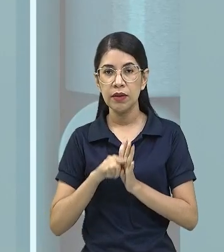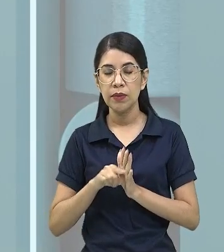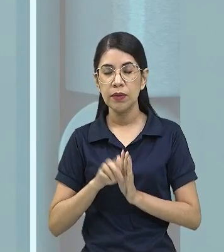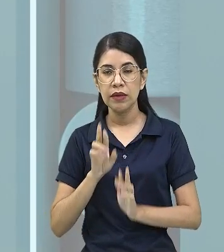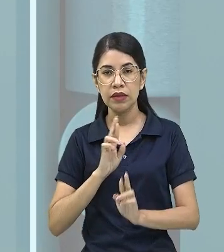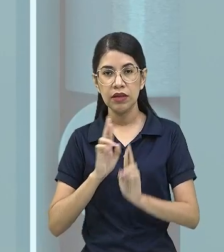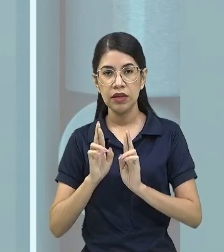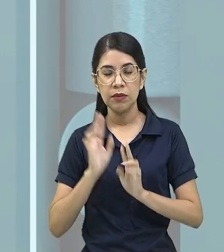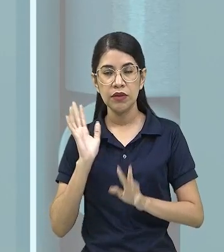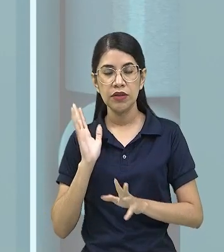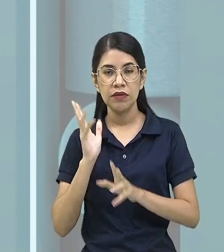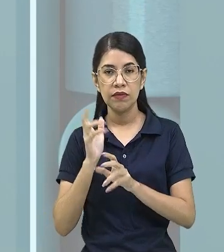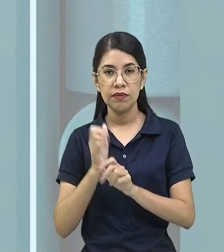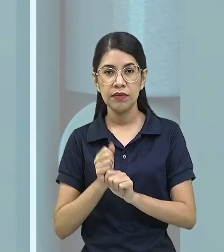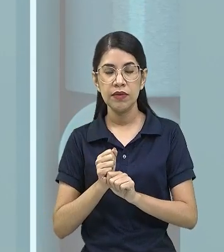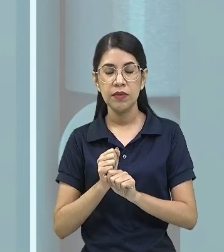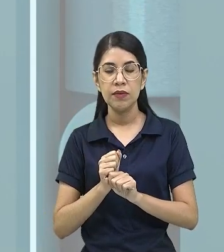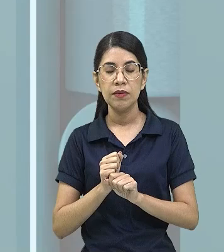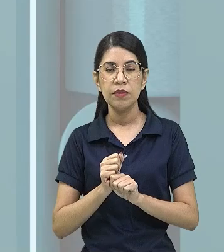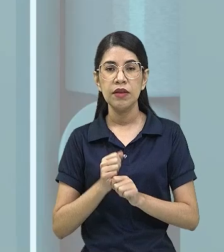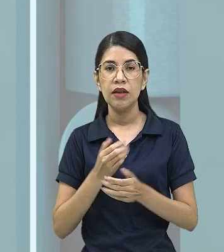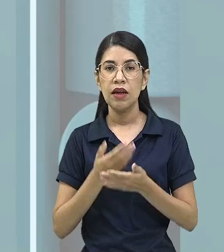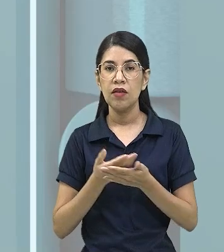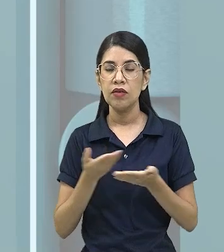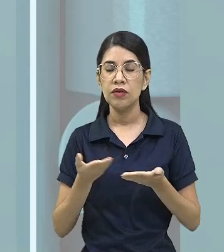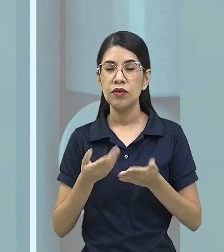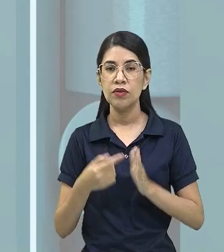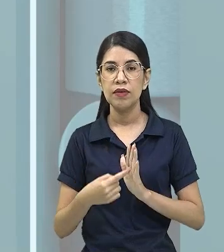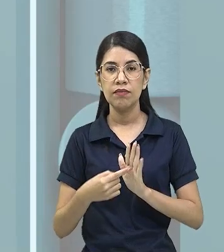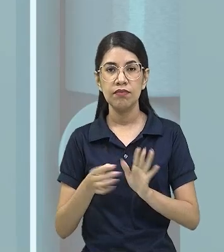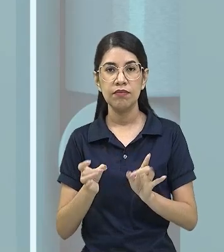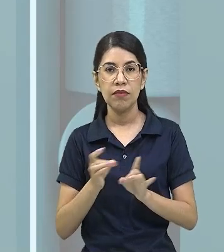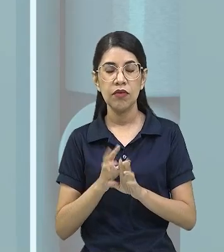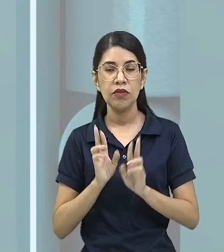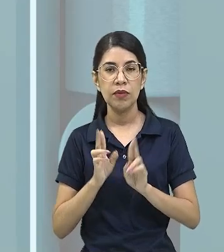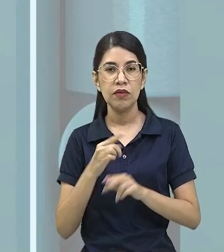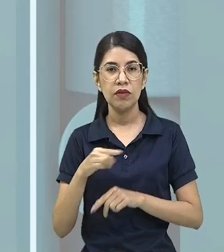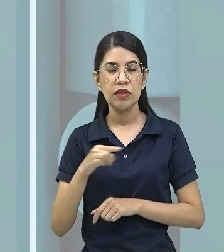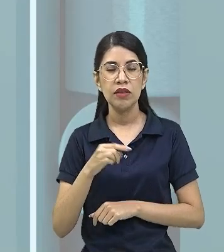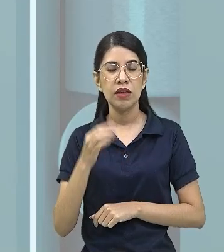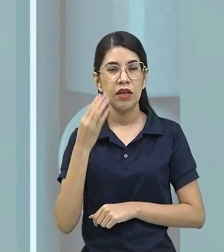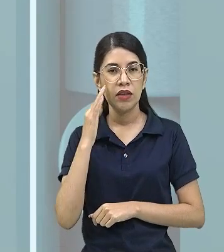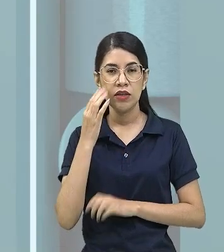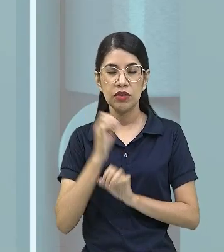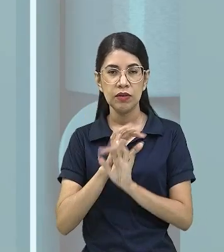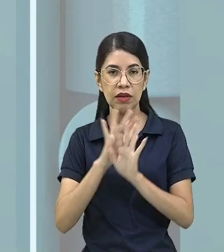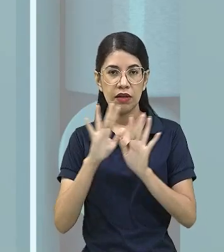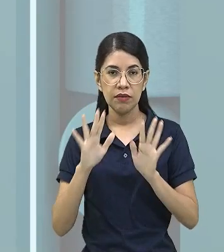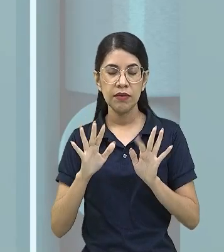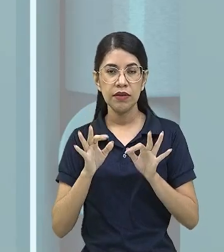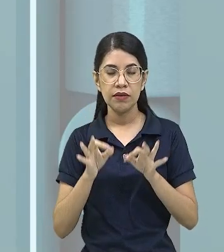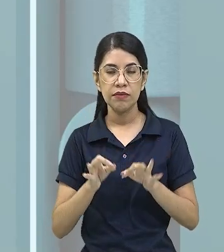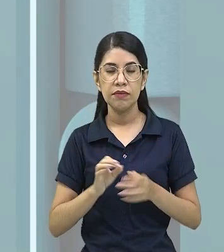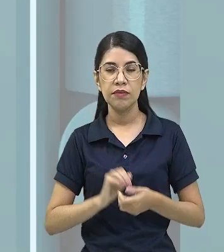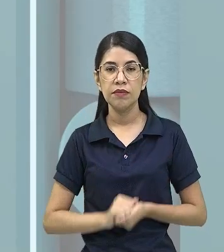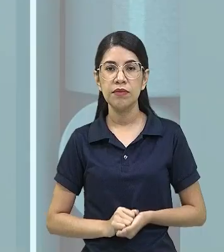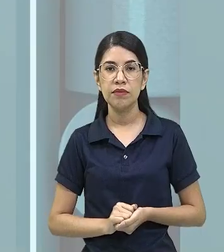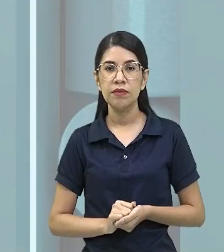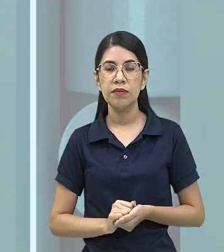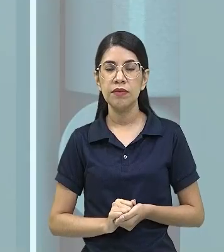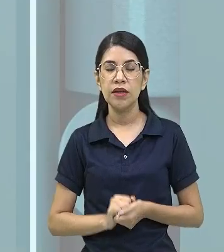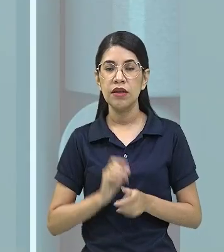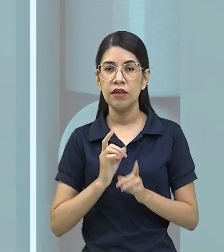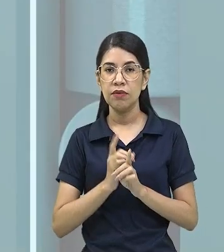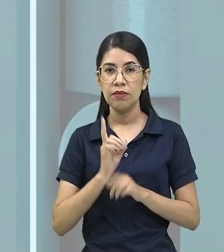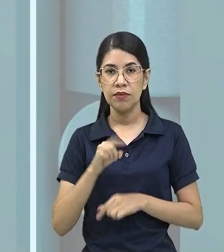quiz de revisão, essa foi a nossa aula de hoje. Espero que tenha tudo ficado bastante claro para você e a gente